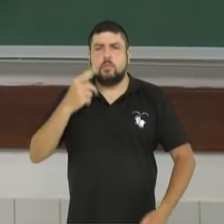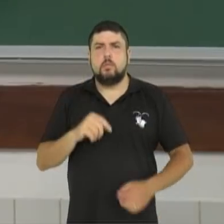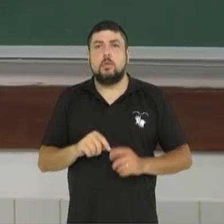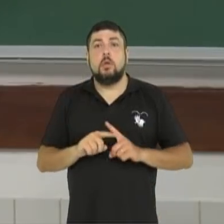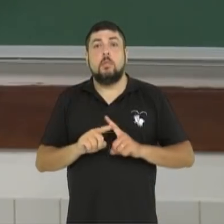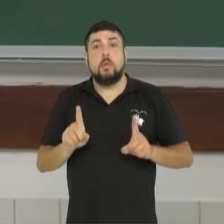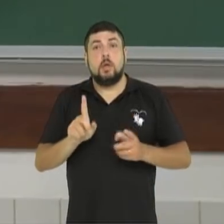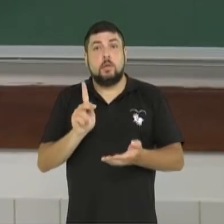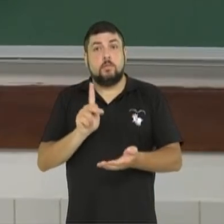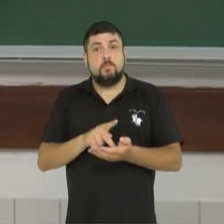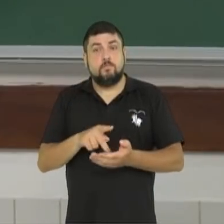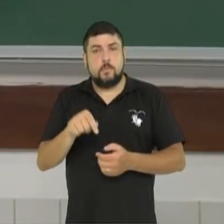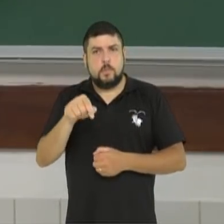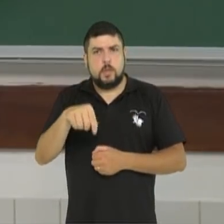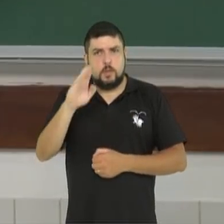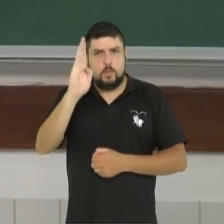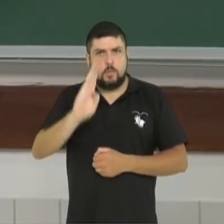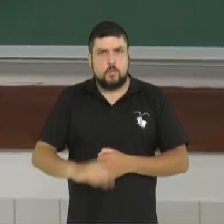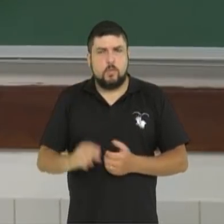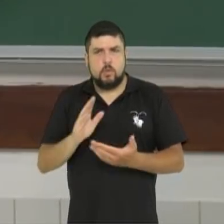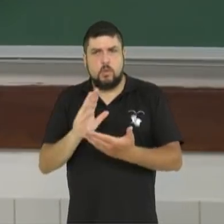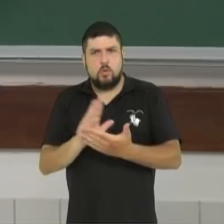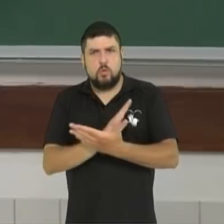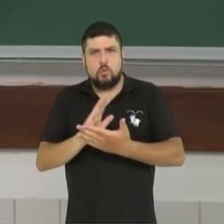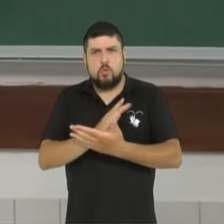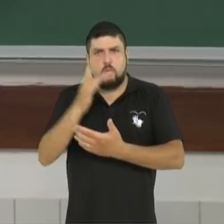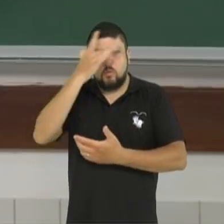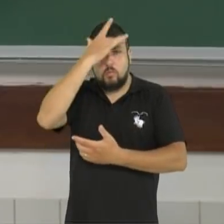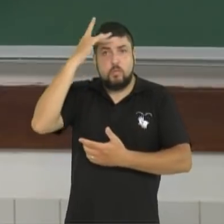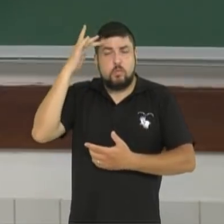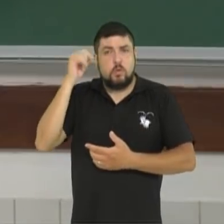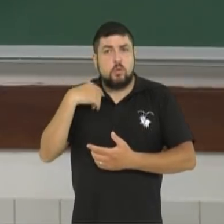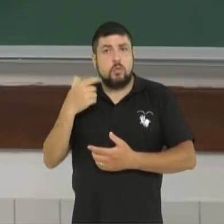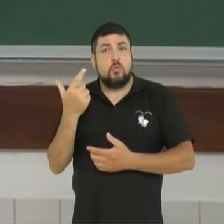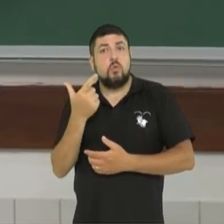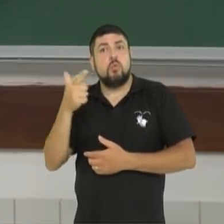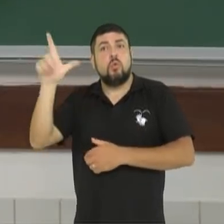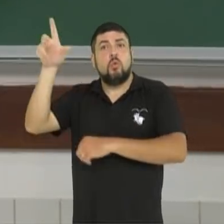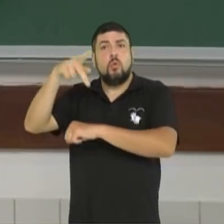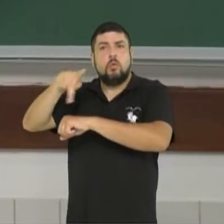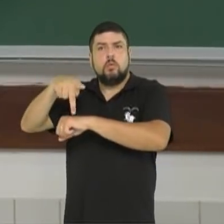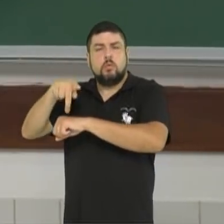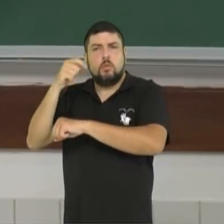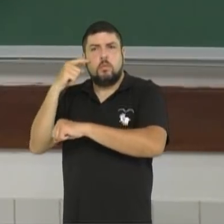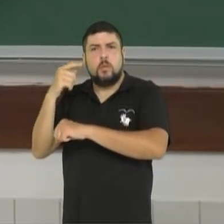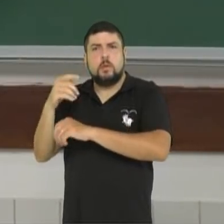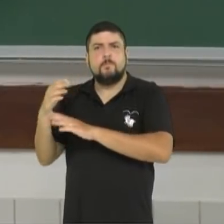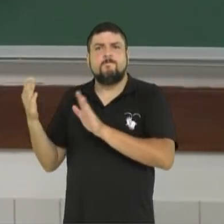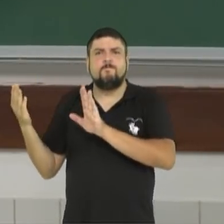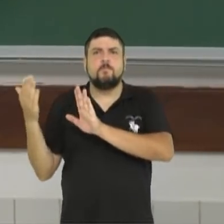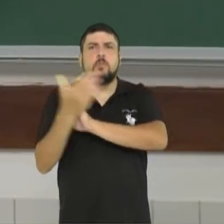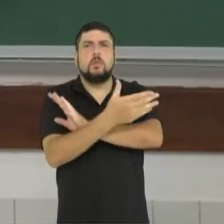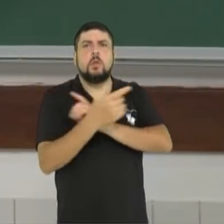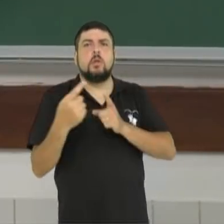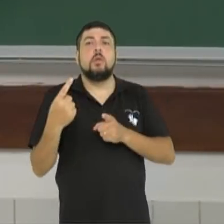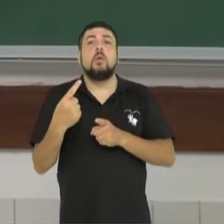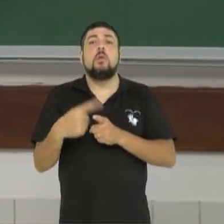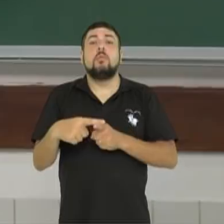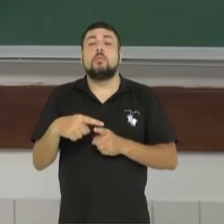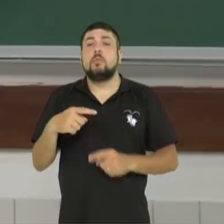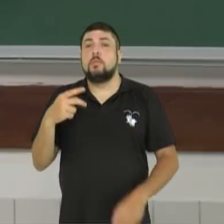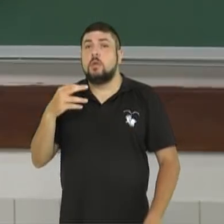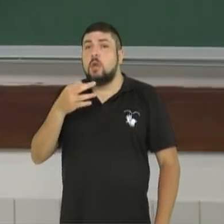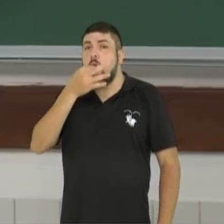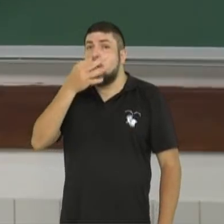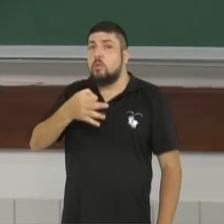gente vivencia situações em que as pessoas têm que se refugiar em outro país porque elas têm uma opinião